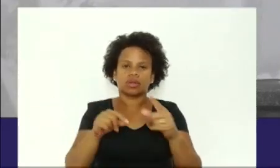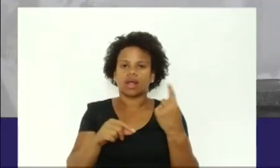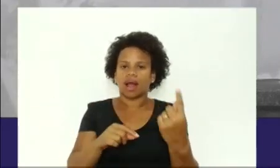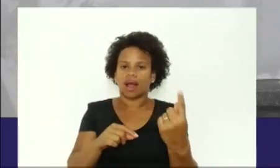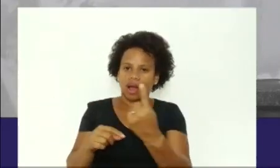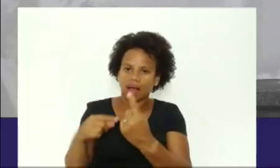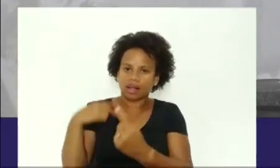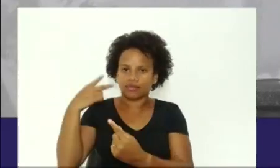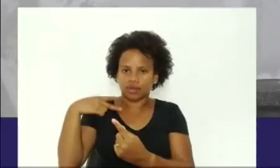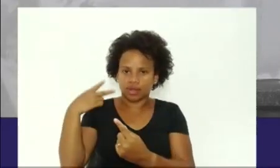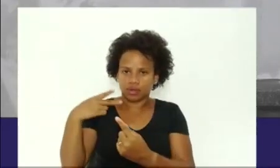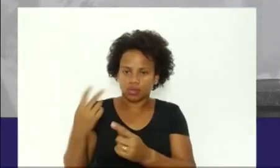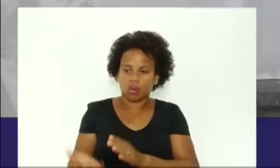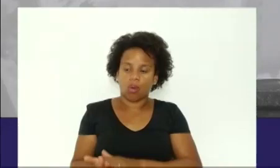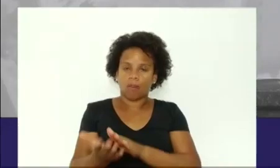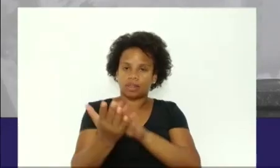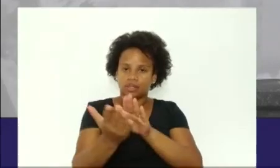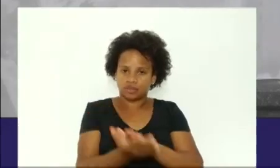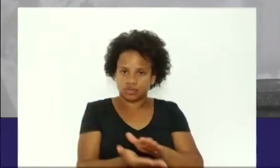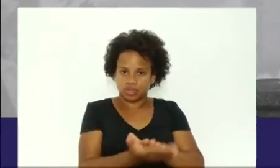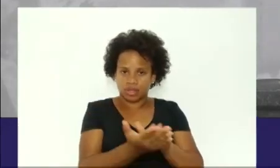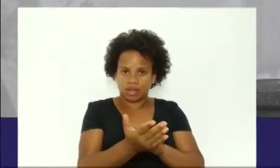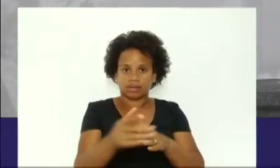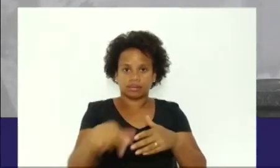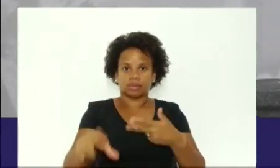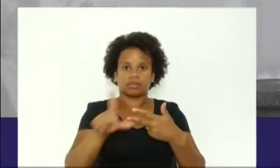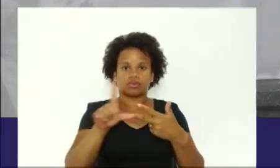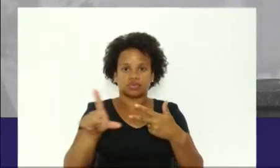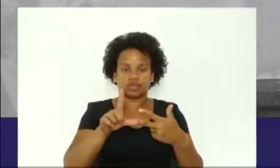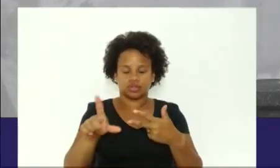para serem homenageadas pelo Legislativo.